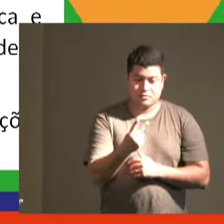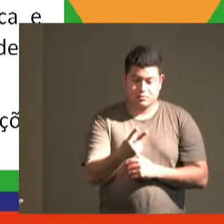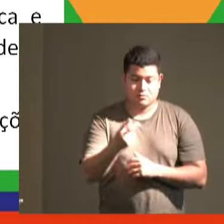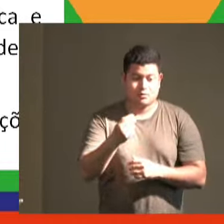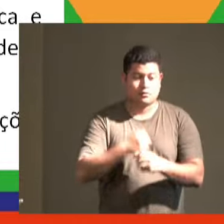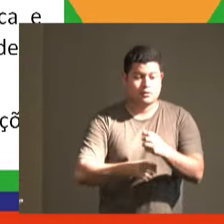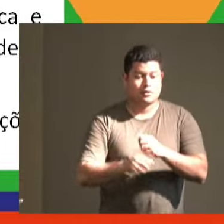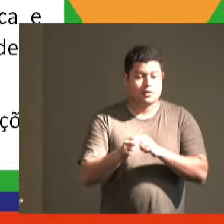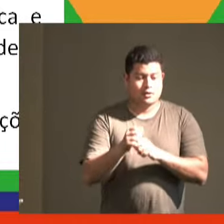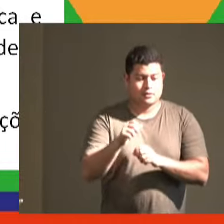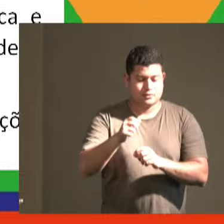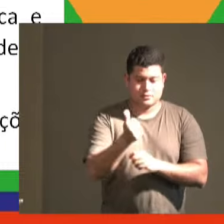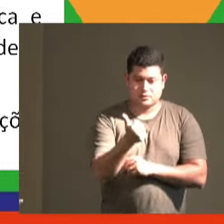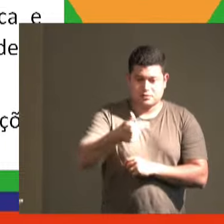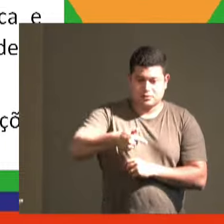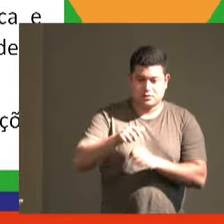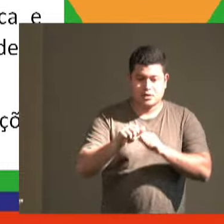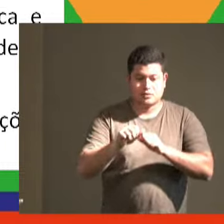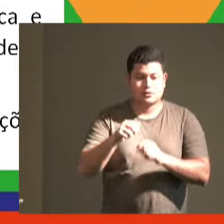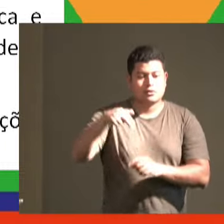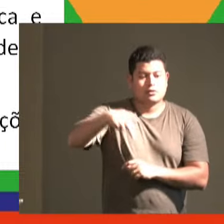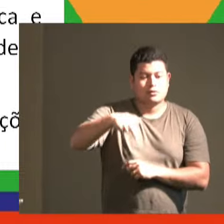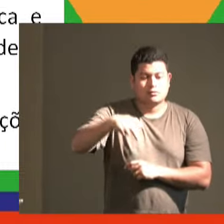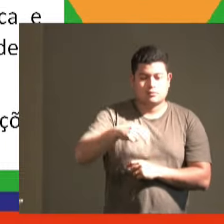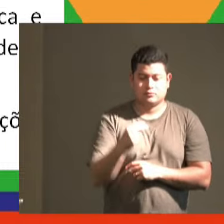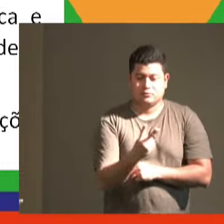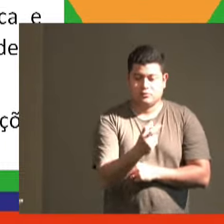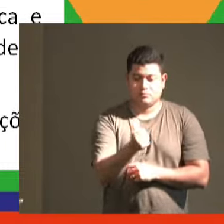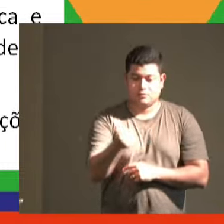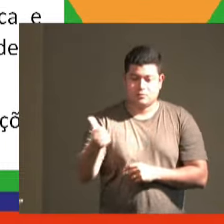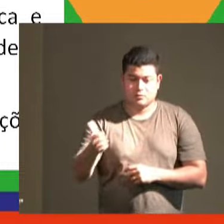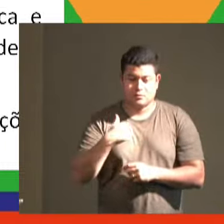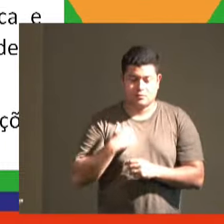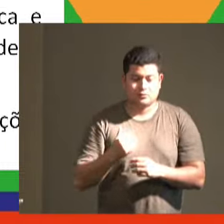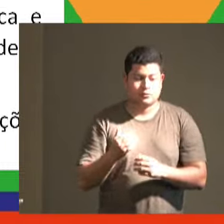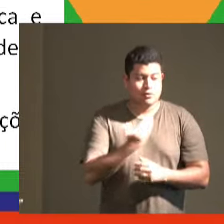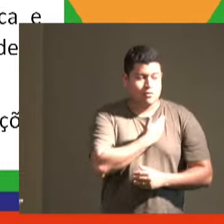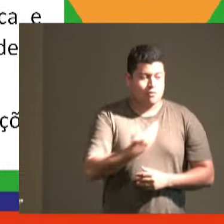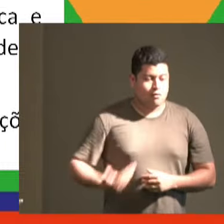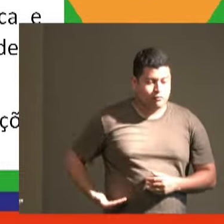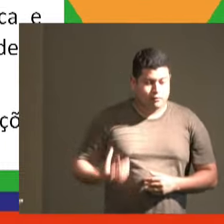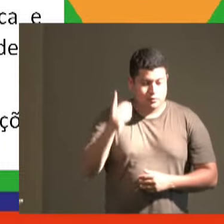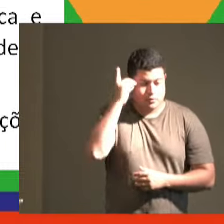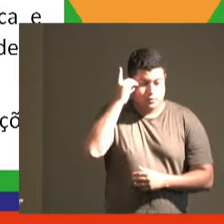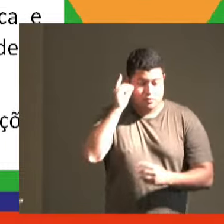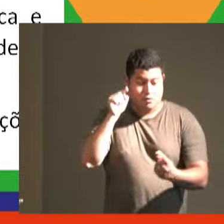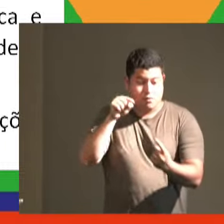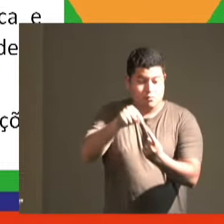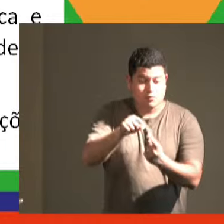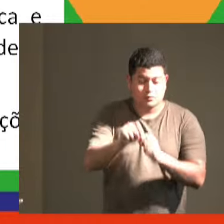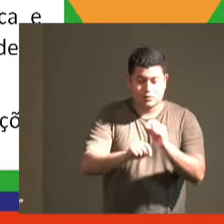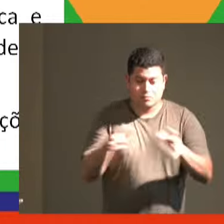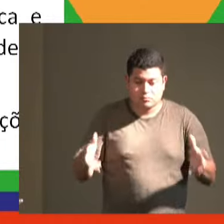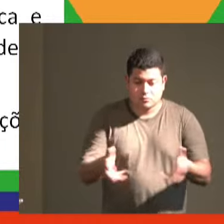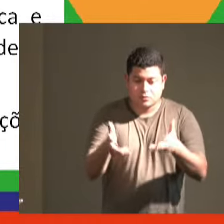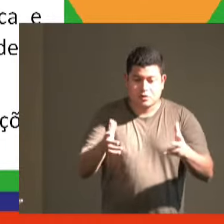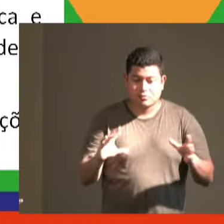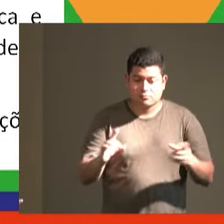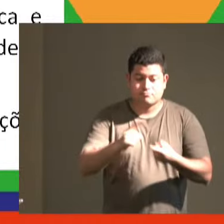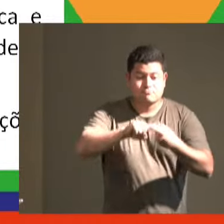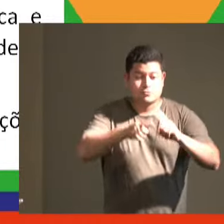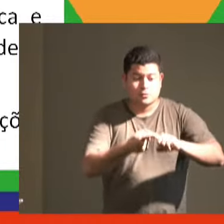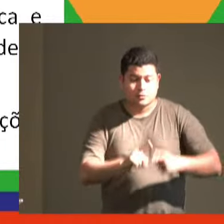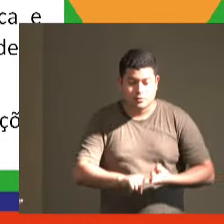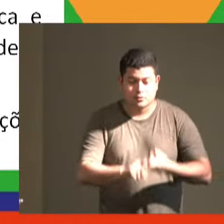2011, durante o governo da presidenta Dilma Rousseff, e tendo como finalidade promover, por meio da integração e articulação de